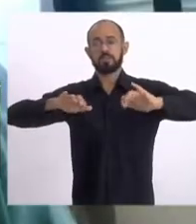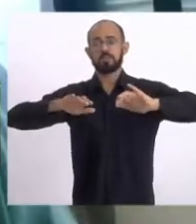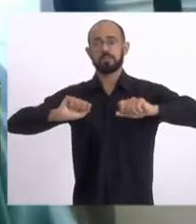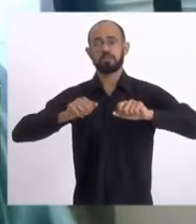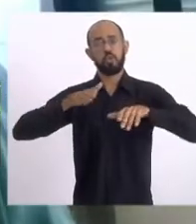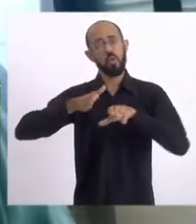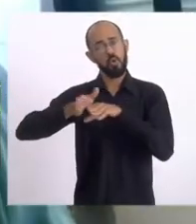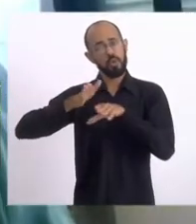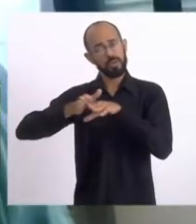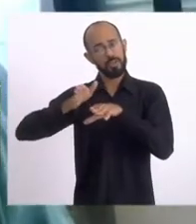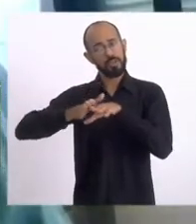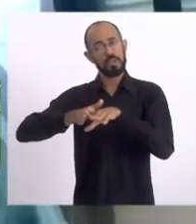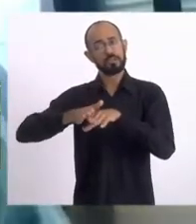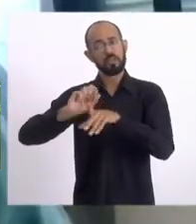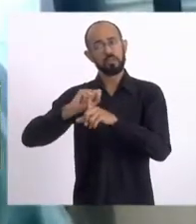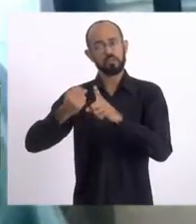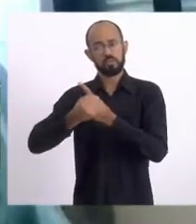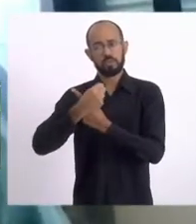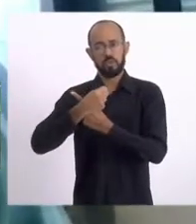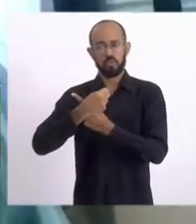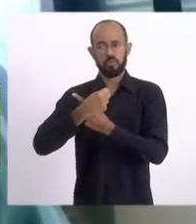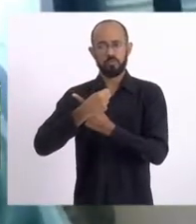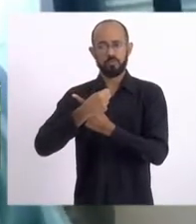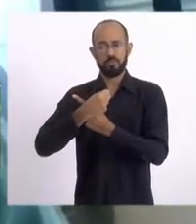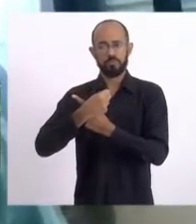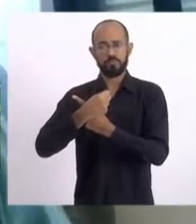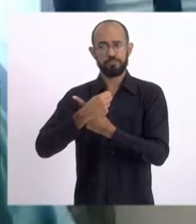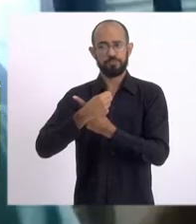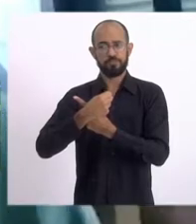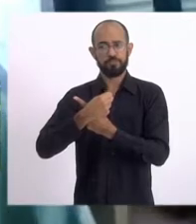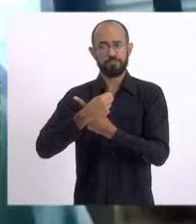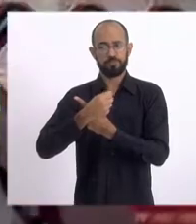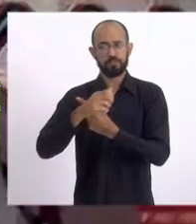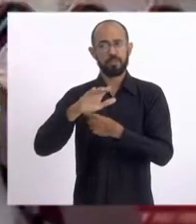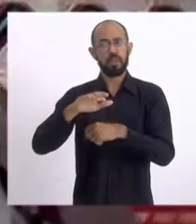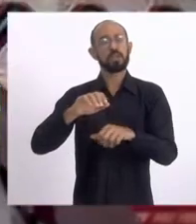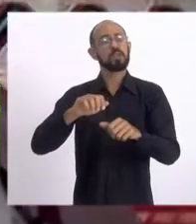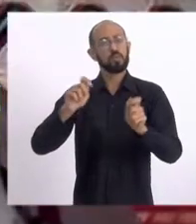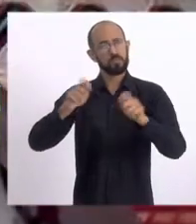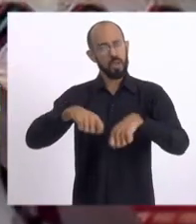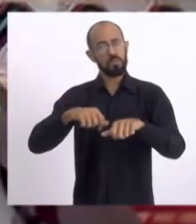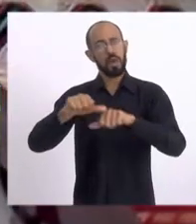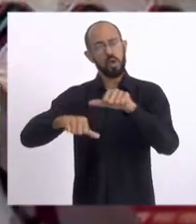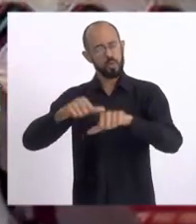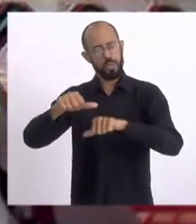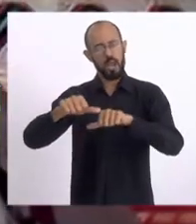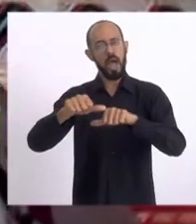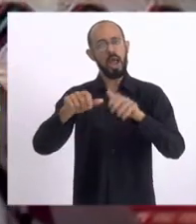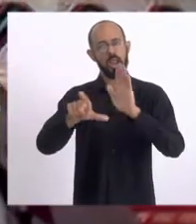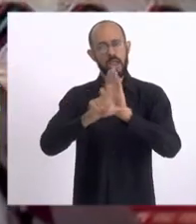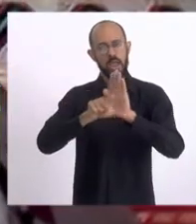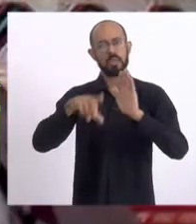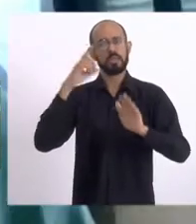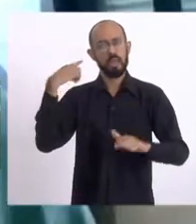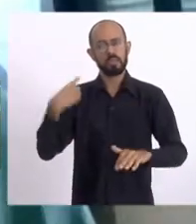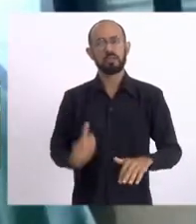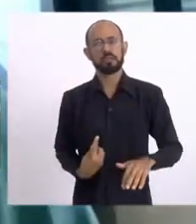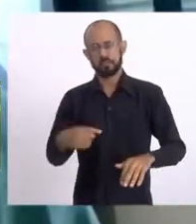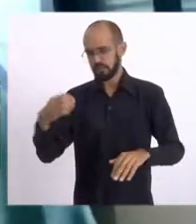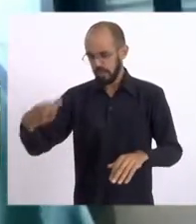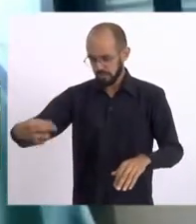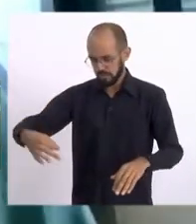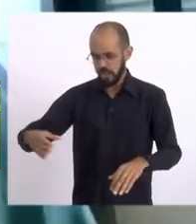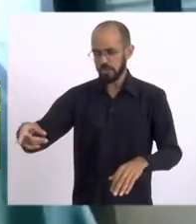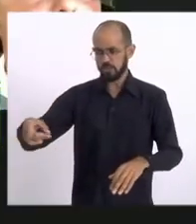orientação à sociedade. Que amplia a lei da Dani. Da Dani, exato, exato. Tá certo. Ela